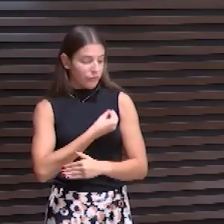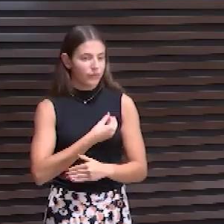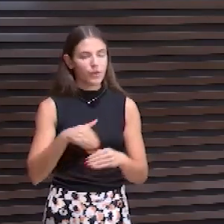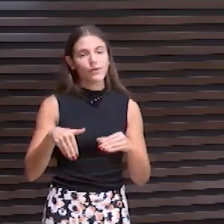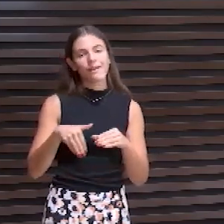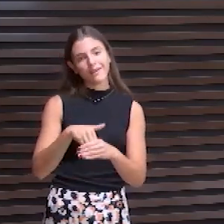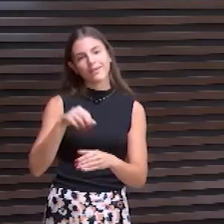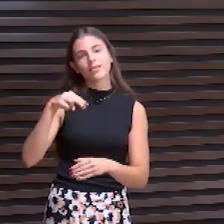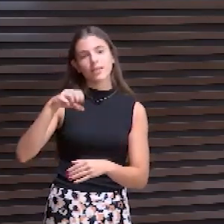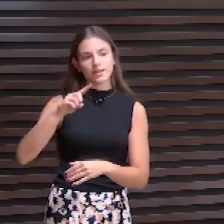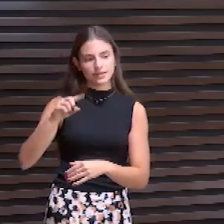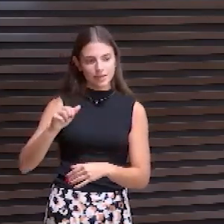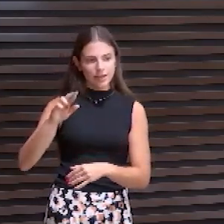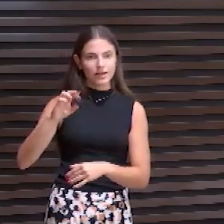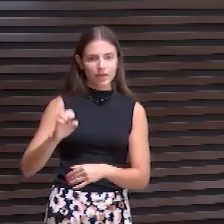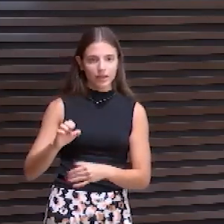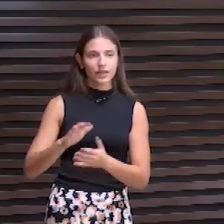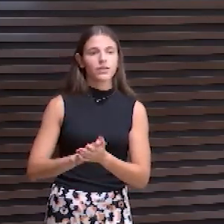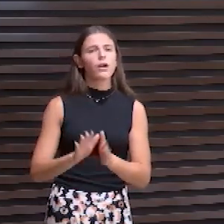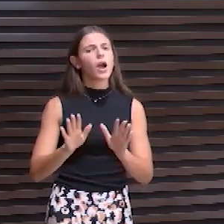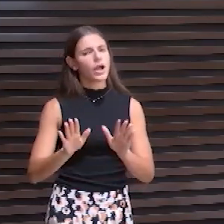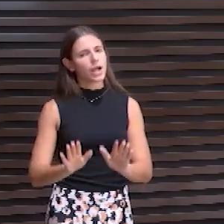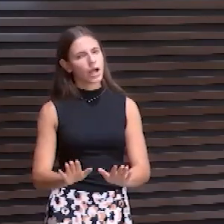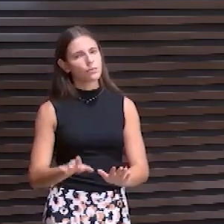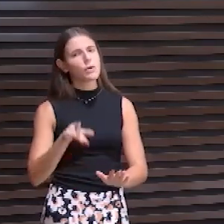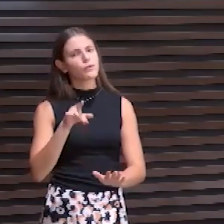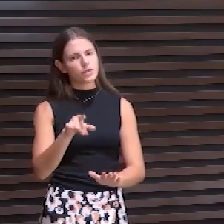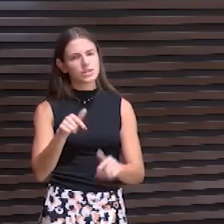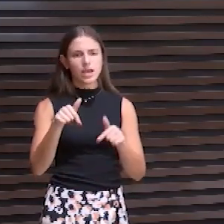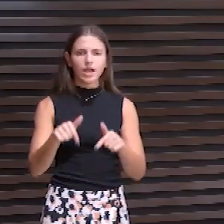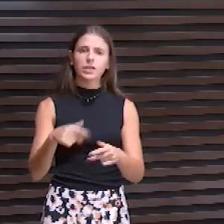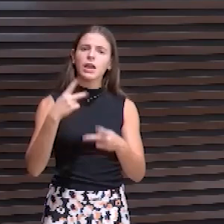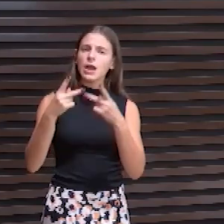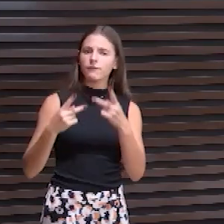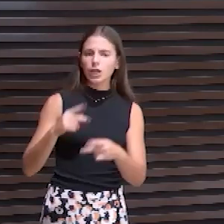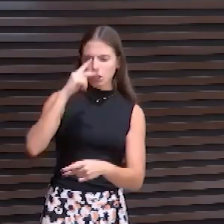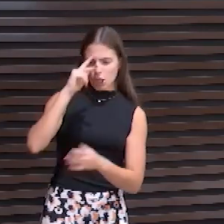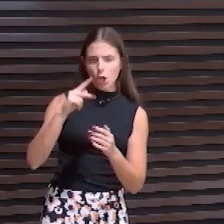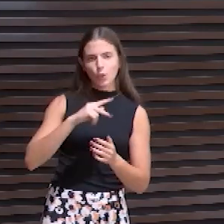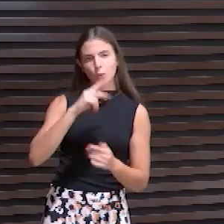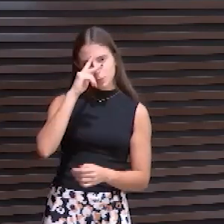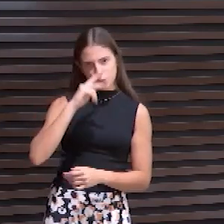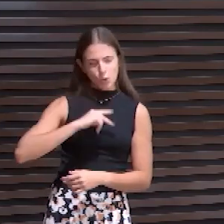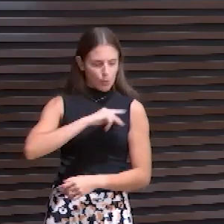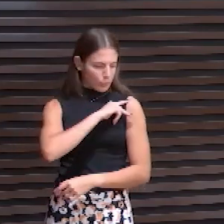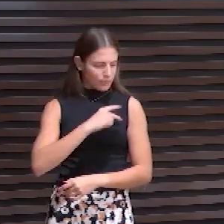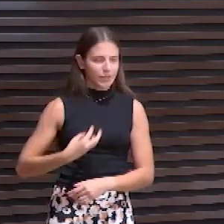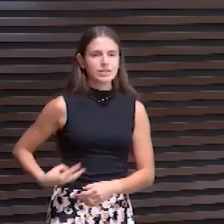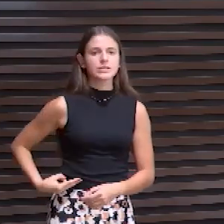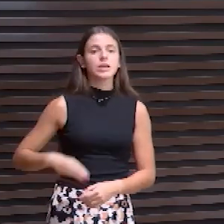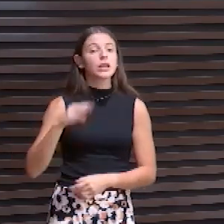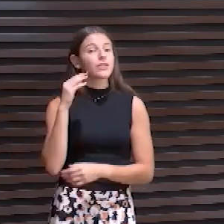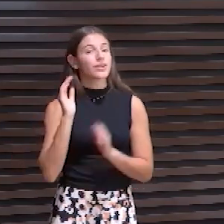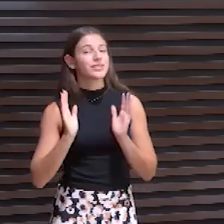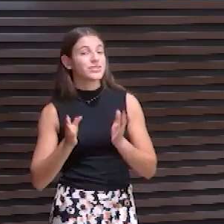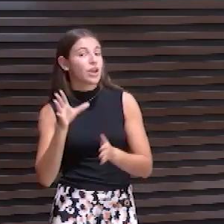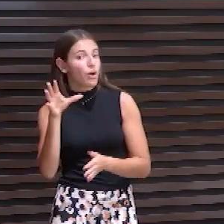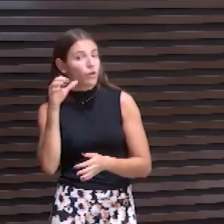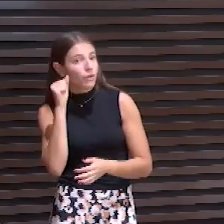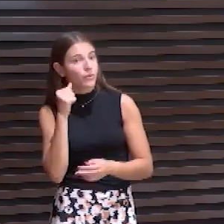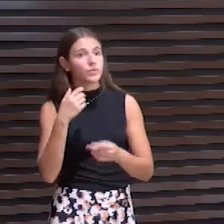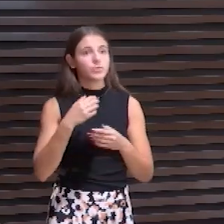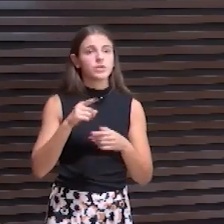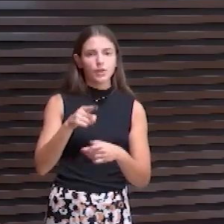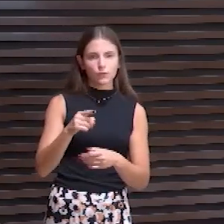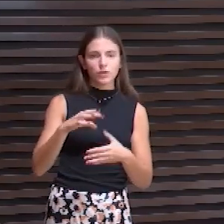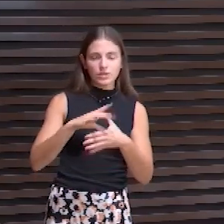aí. Você está aqui falando que é o Messias. Nós já ouvimos dizer que você curou pessoas e fez milagres